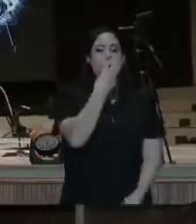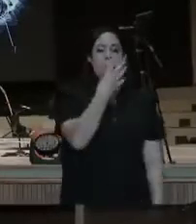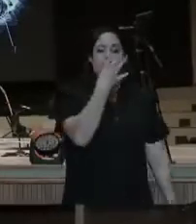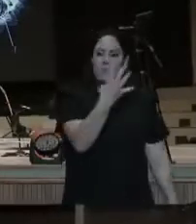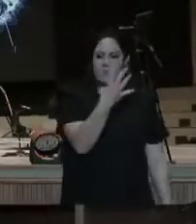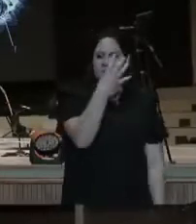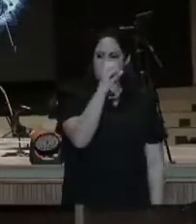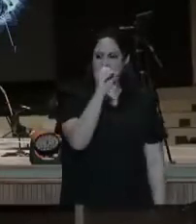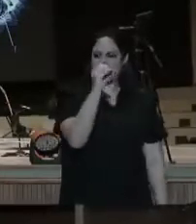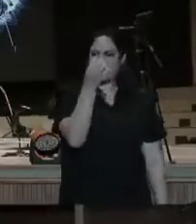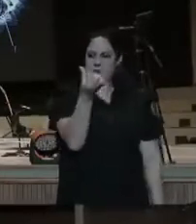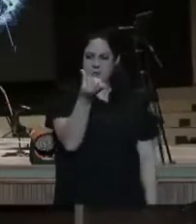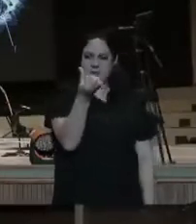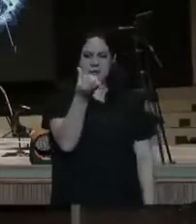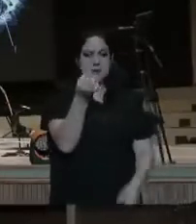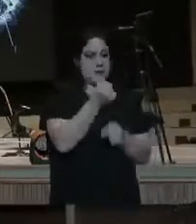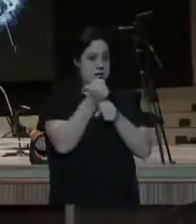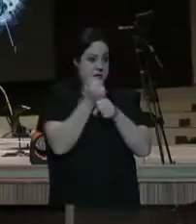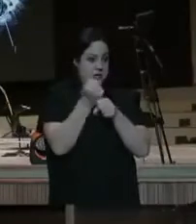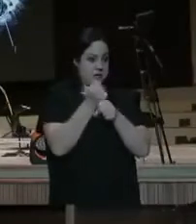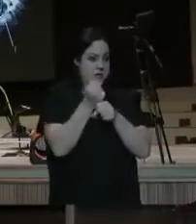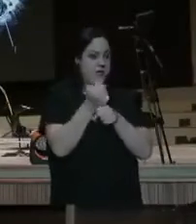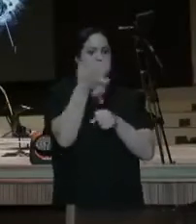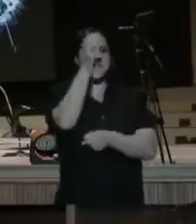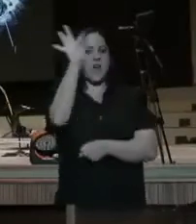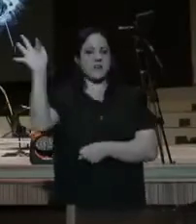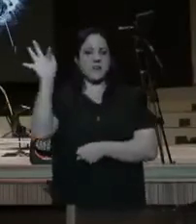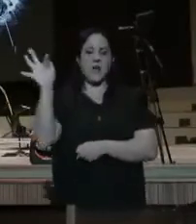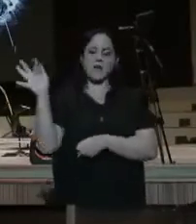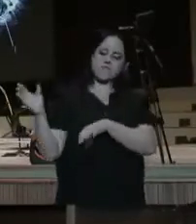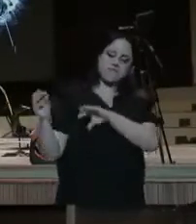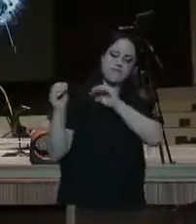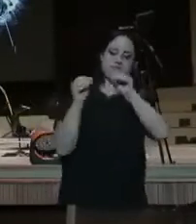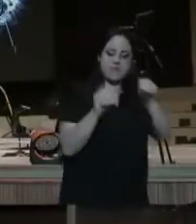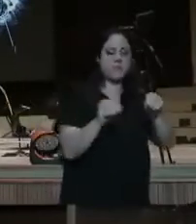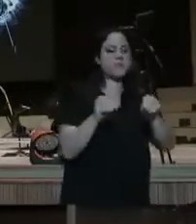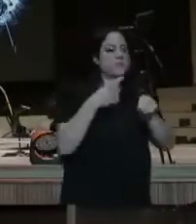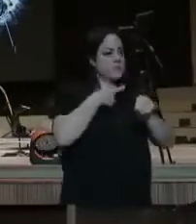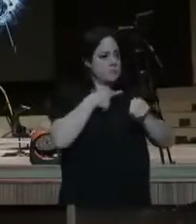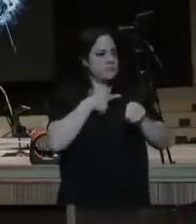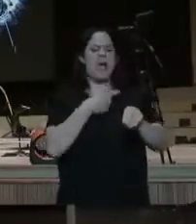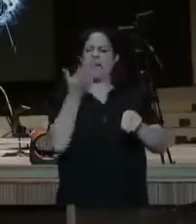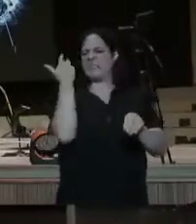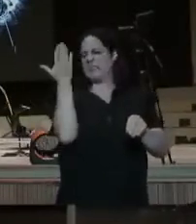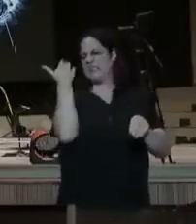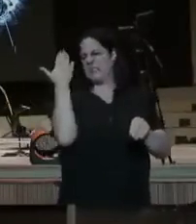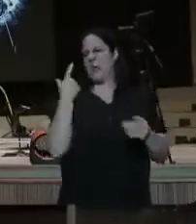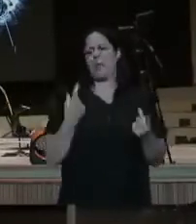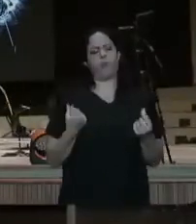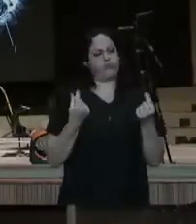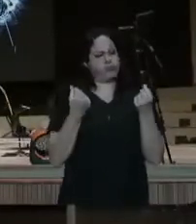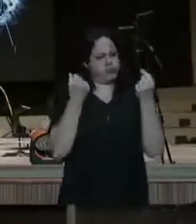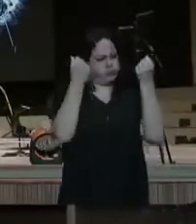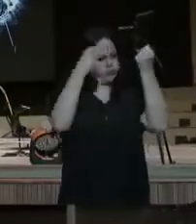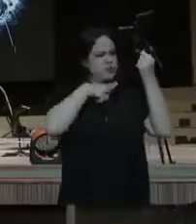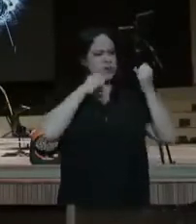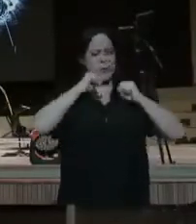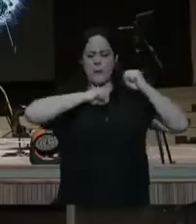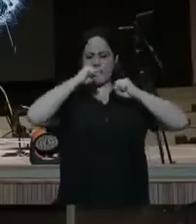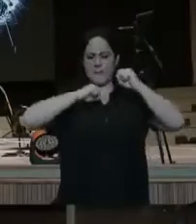chamada manchester do norte no período logo após a república por causa da rápida industrialização